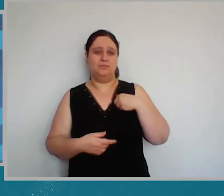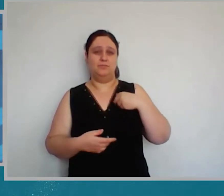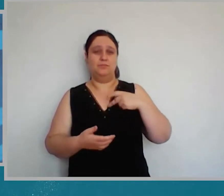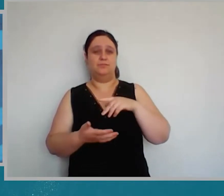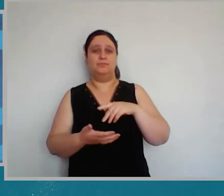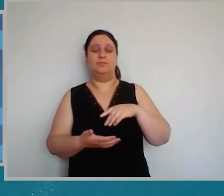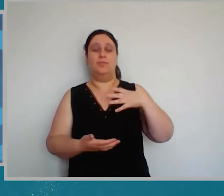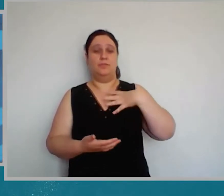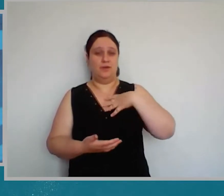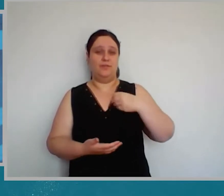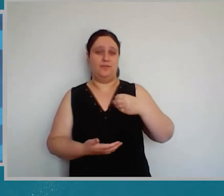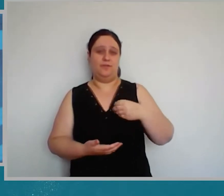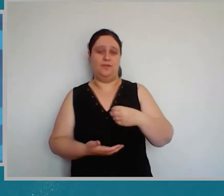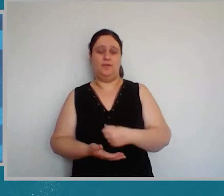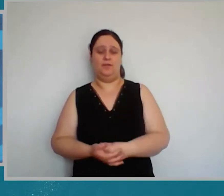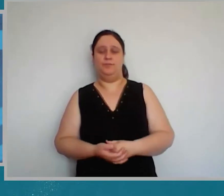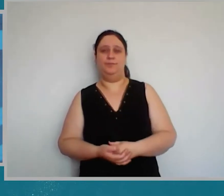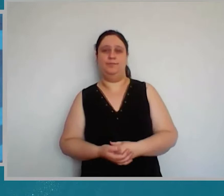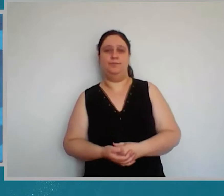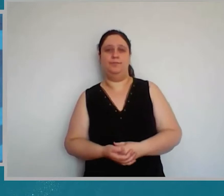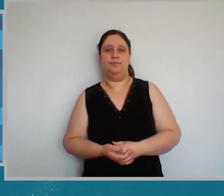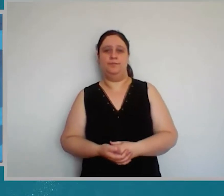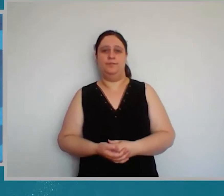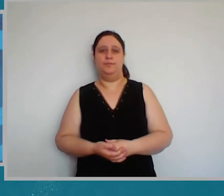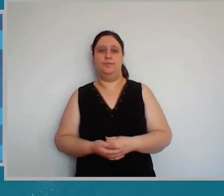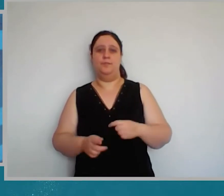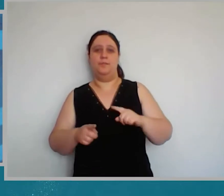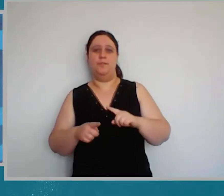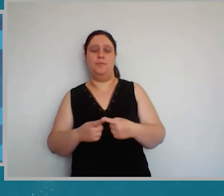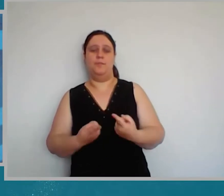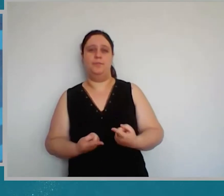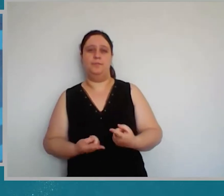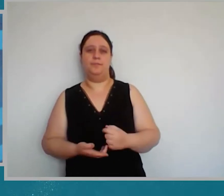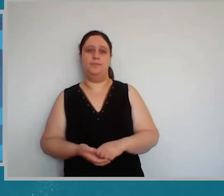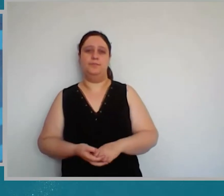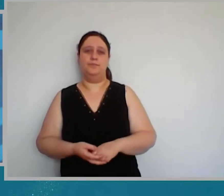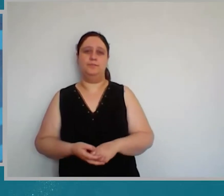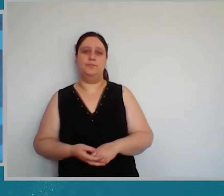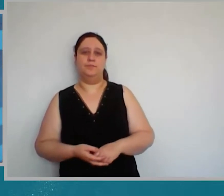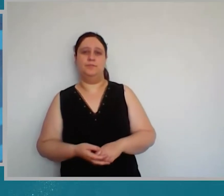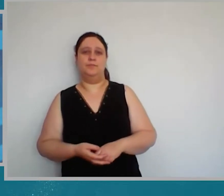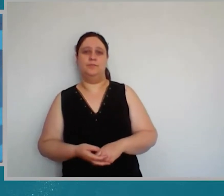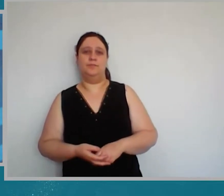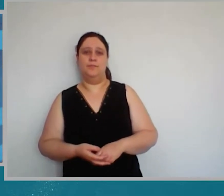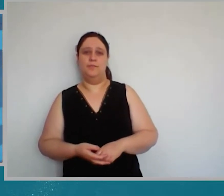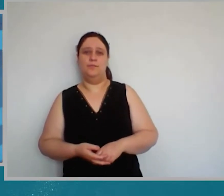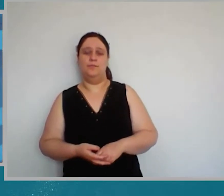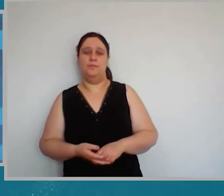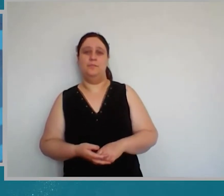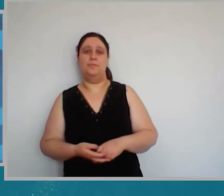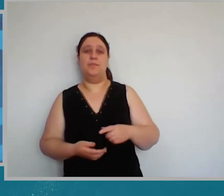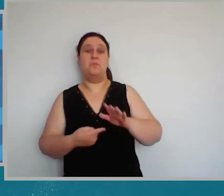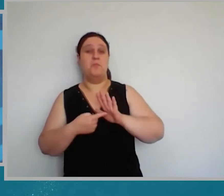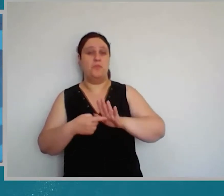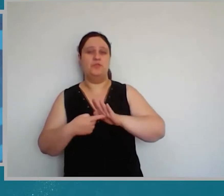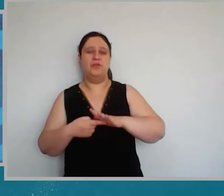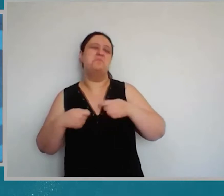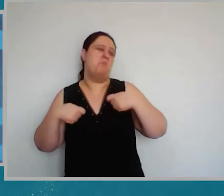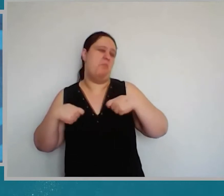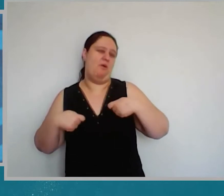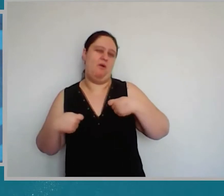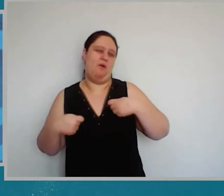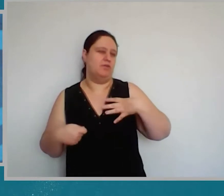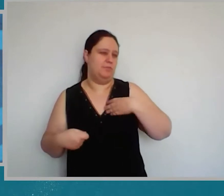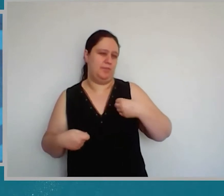Irmãos, mas isso não é para fazer apologia ao pecado. Não é para nós